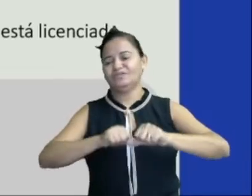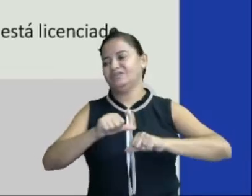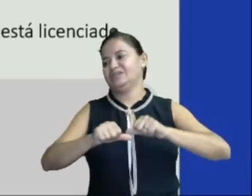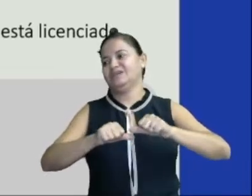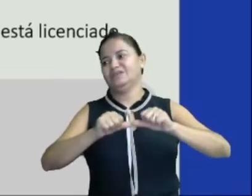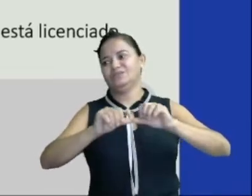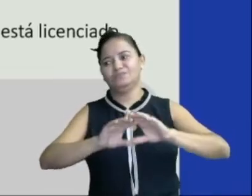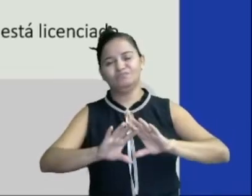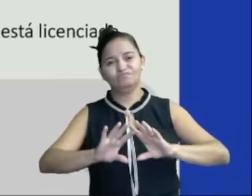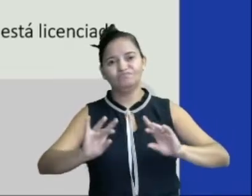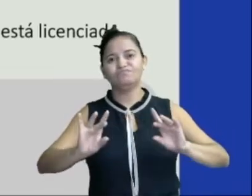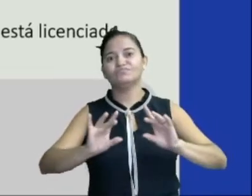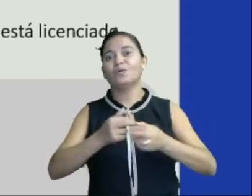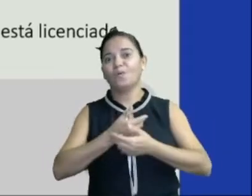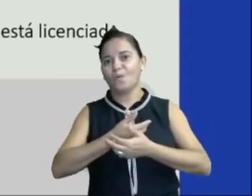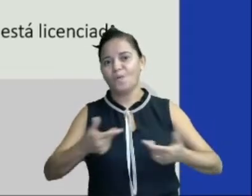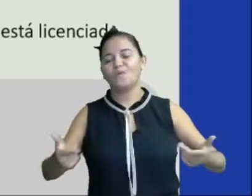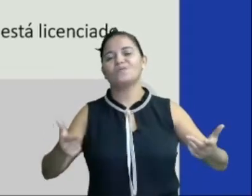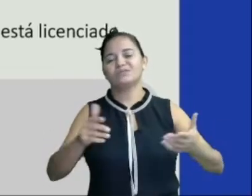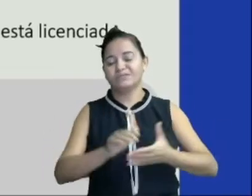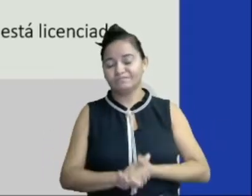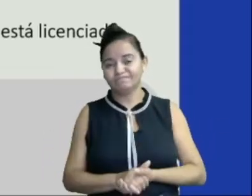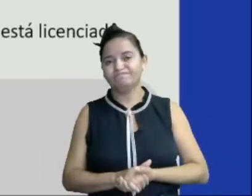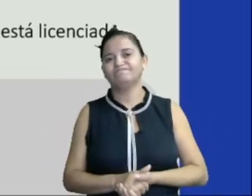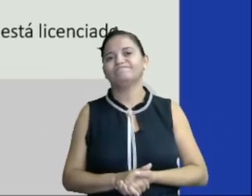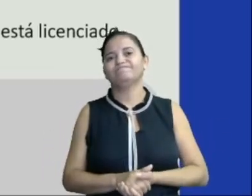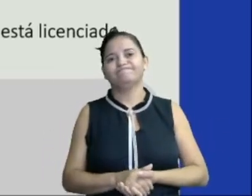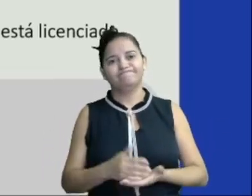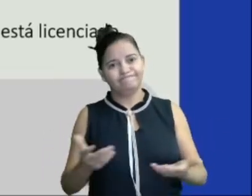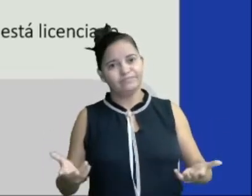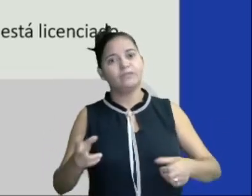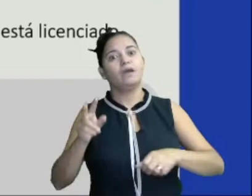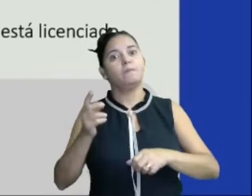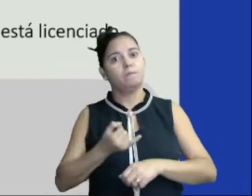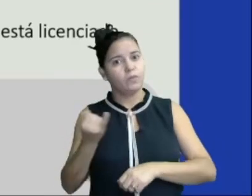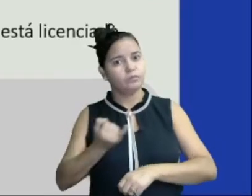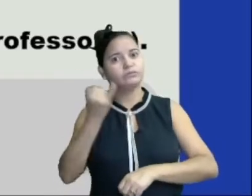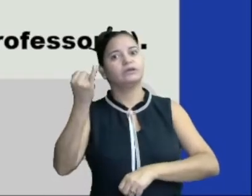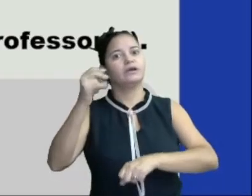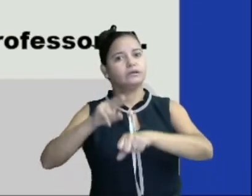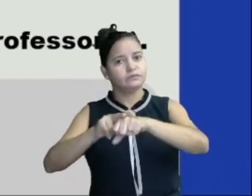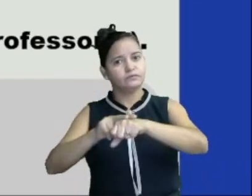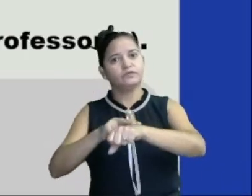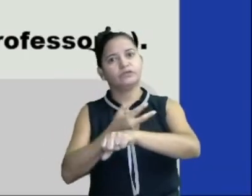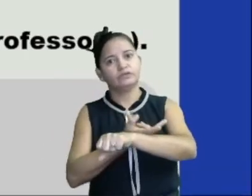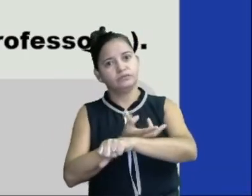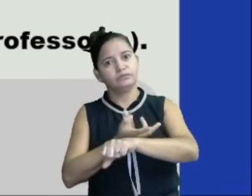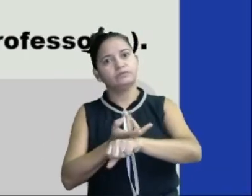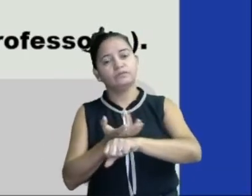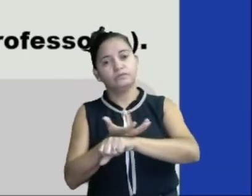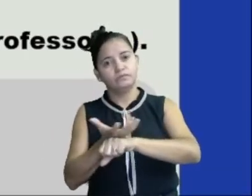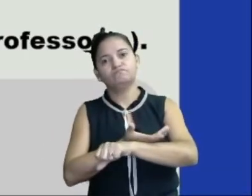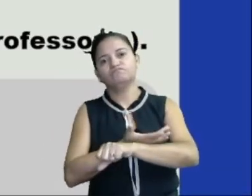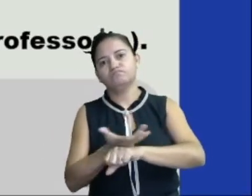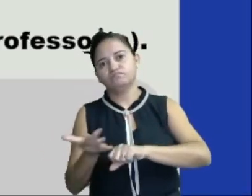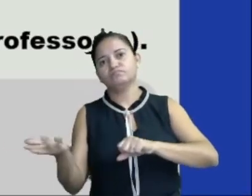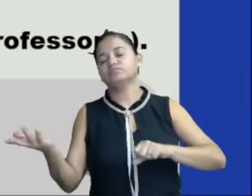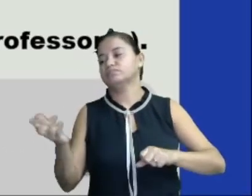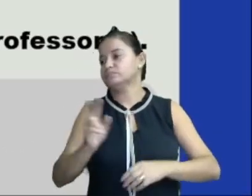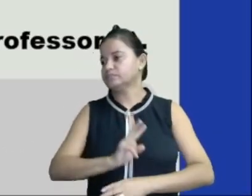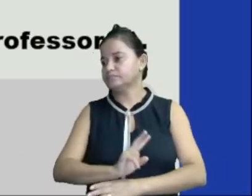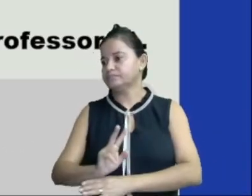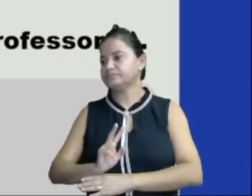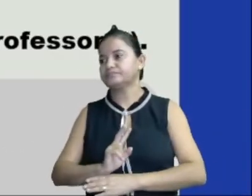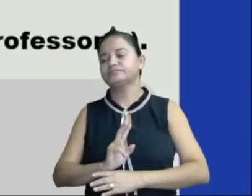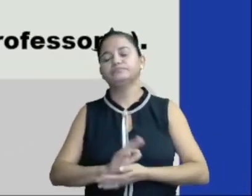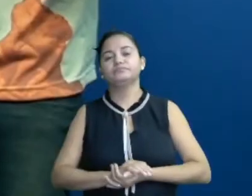que não aconteceria se esse solo tivesse a sua vegetação ali preservada. Portanto, a nossa